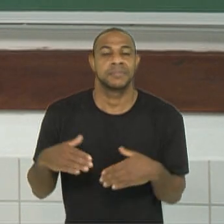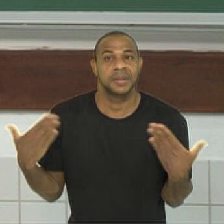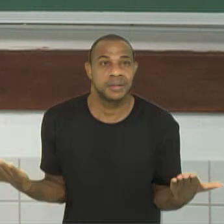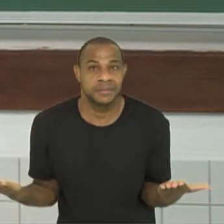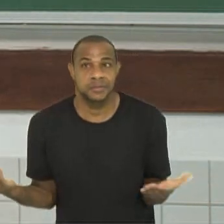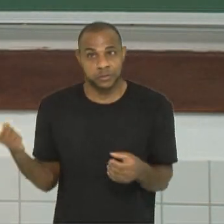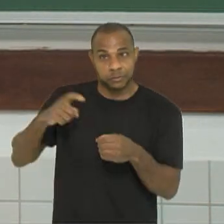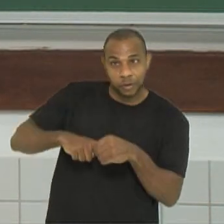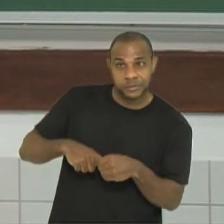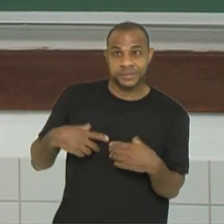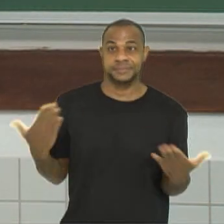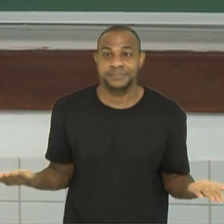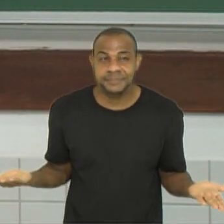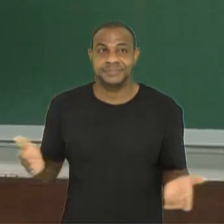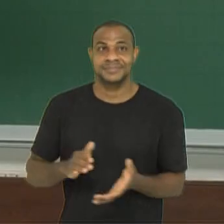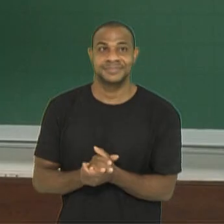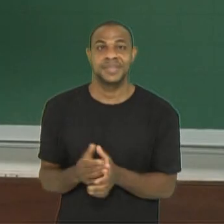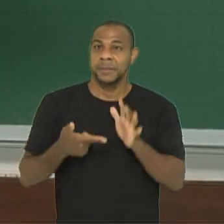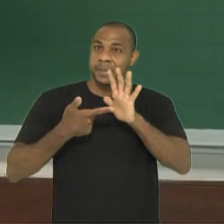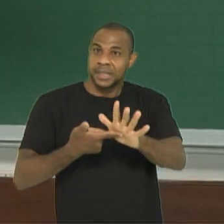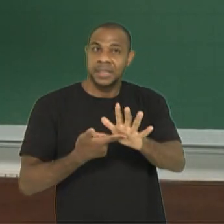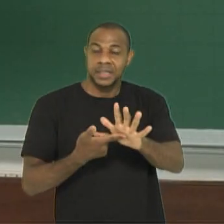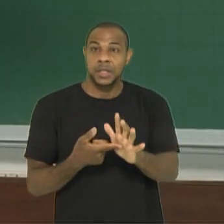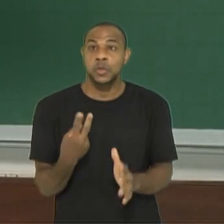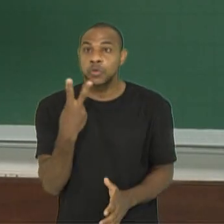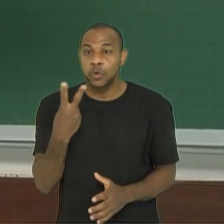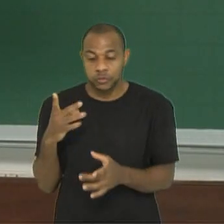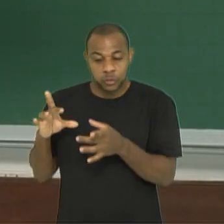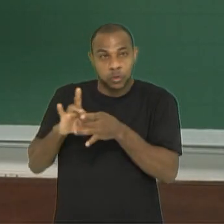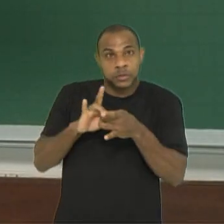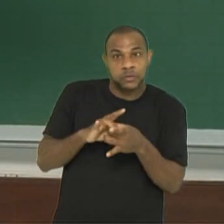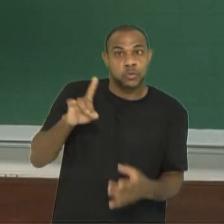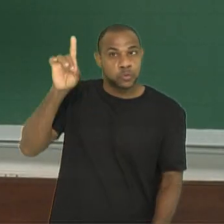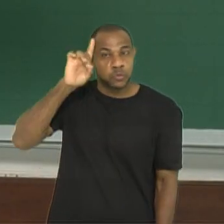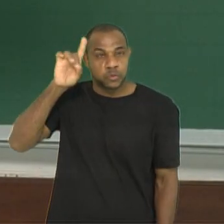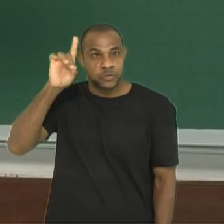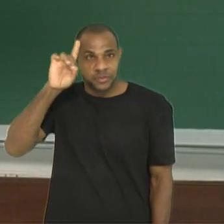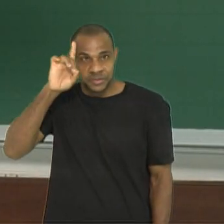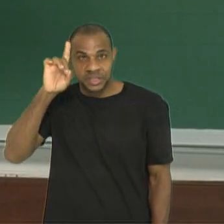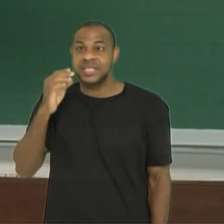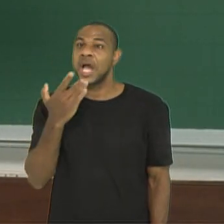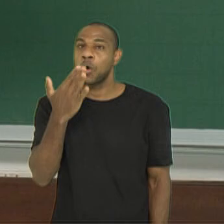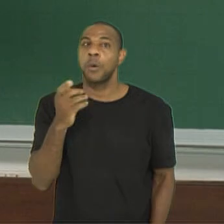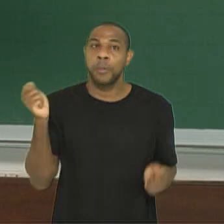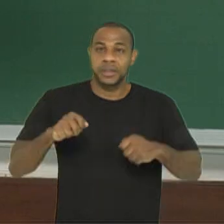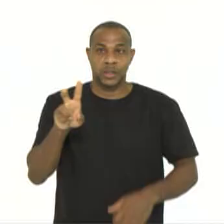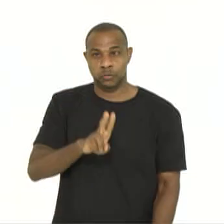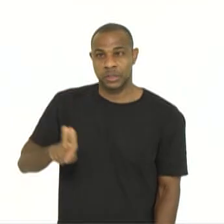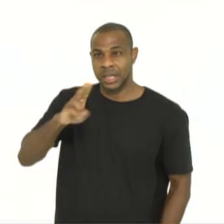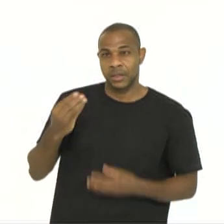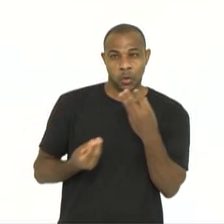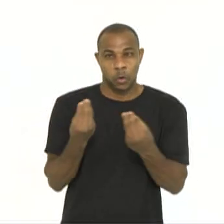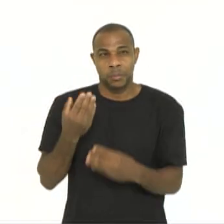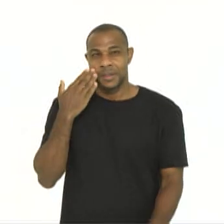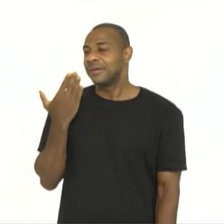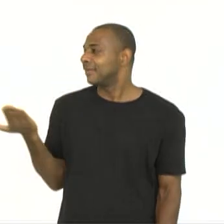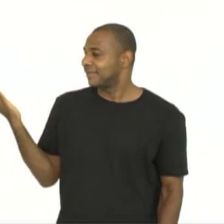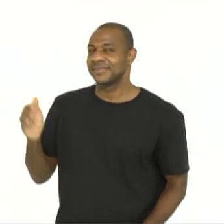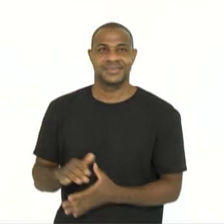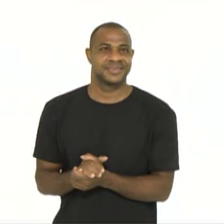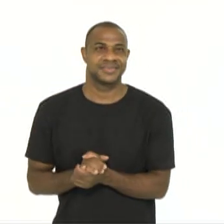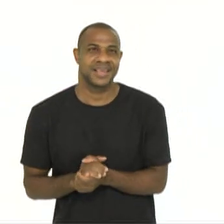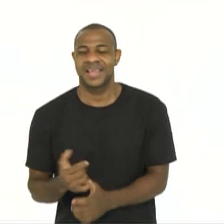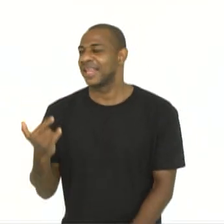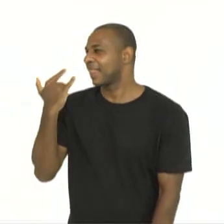Tô de volta aqui então, olha só. Apresente dois contextos do cotidiano em que a cor pode ser utilizada. Eu coloquei aqui atrair